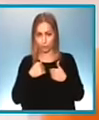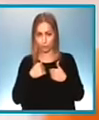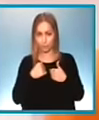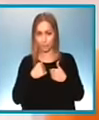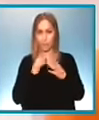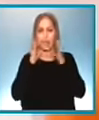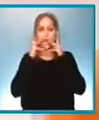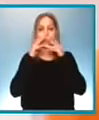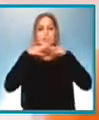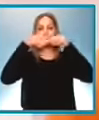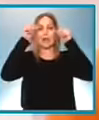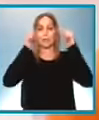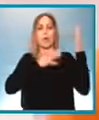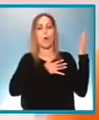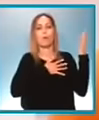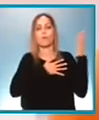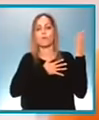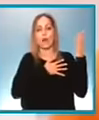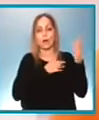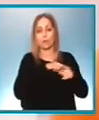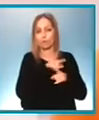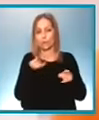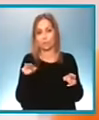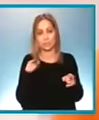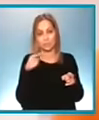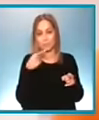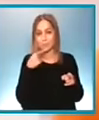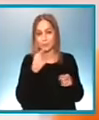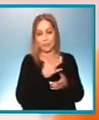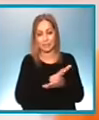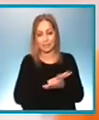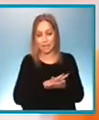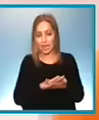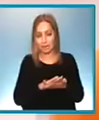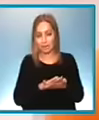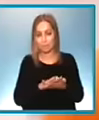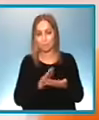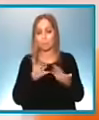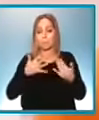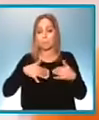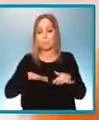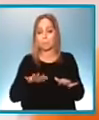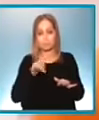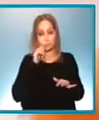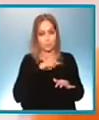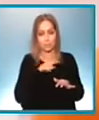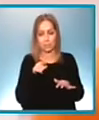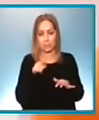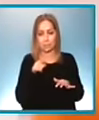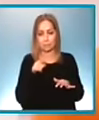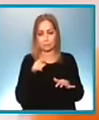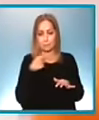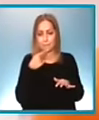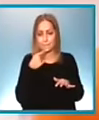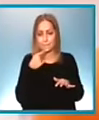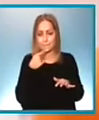alma, e o fado, vocês não vão perceber nada, e de facto ninguém ouviu. Eu